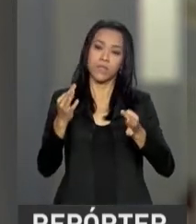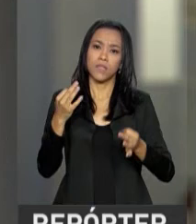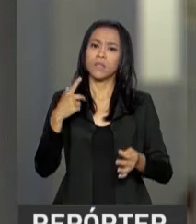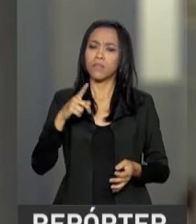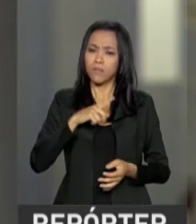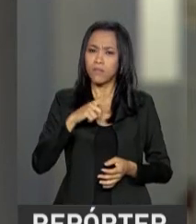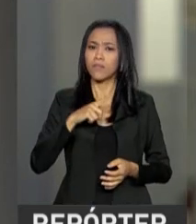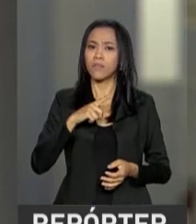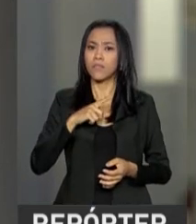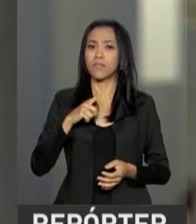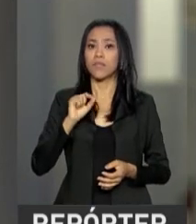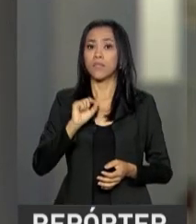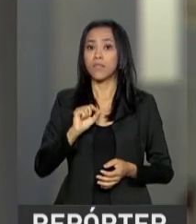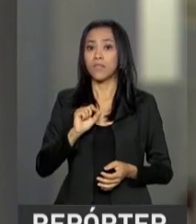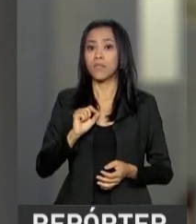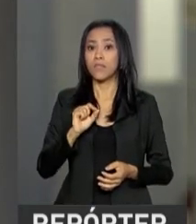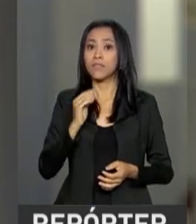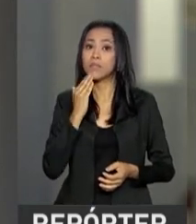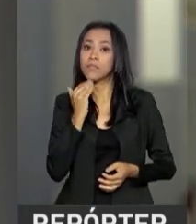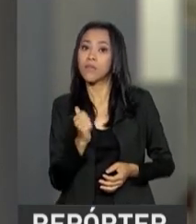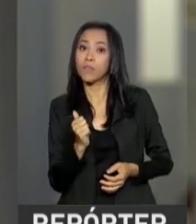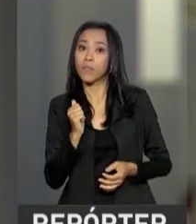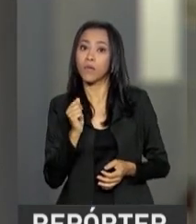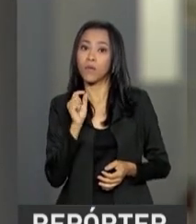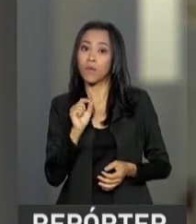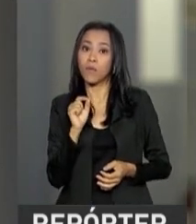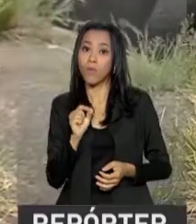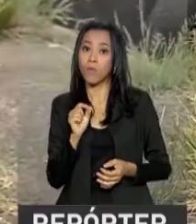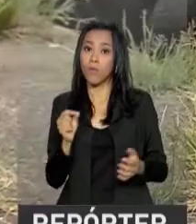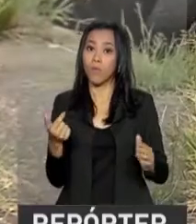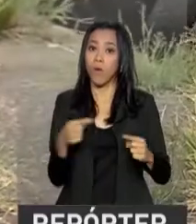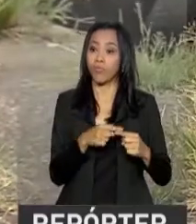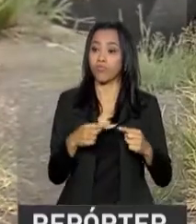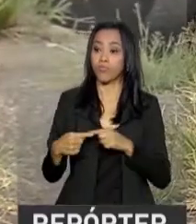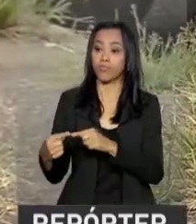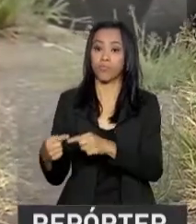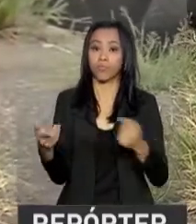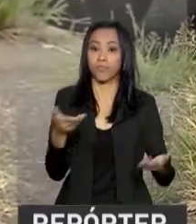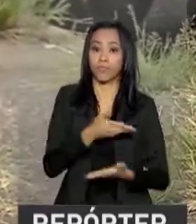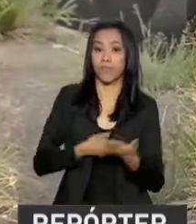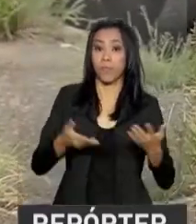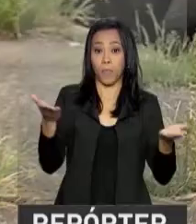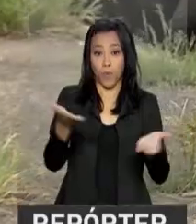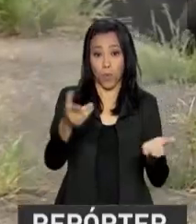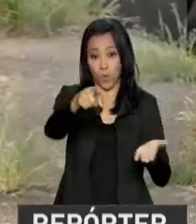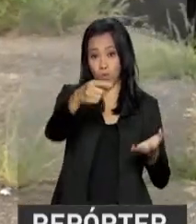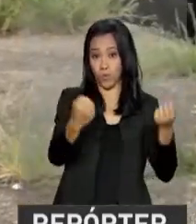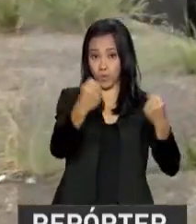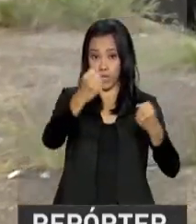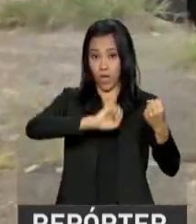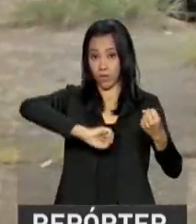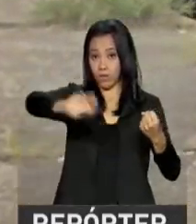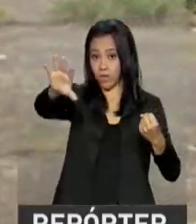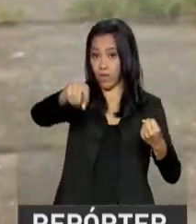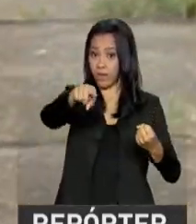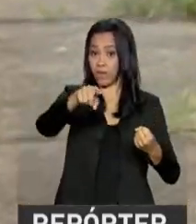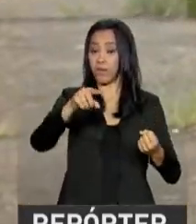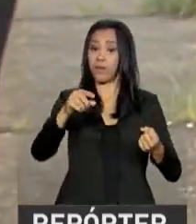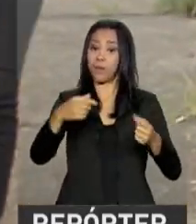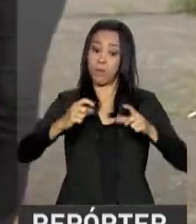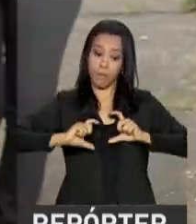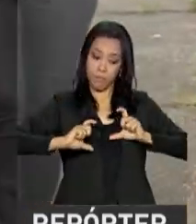absorções o interfaceamento com as forças de segurança hoje os carros saem da concessionária com placas em